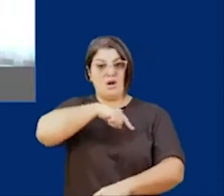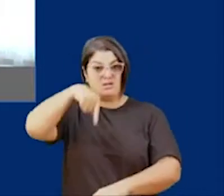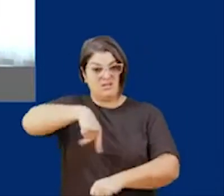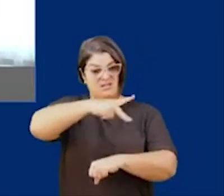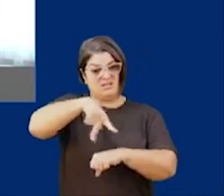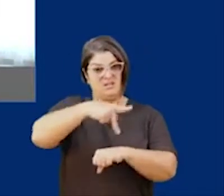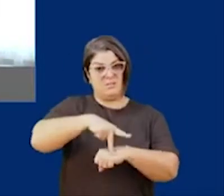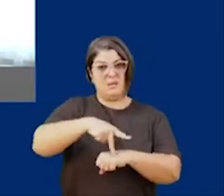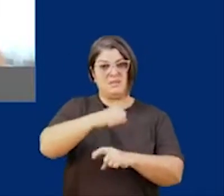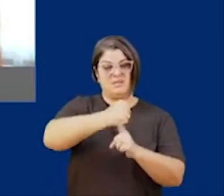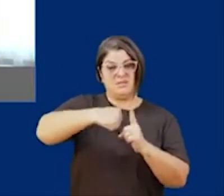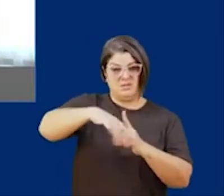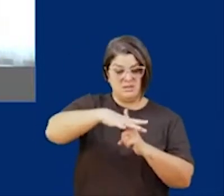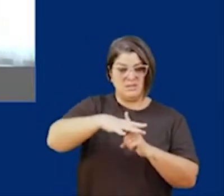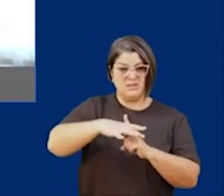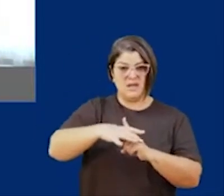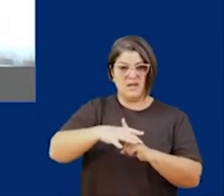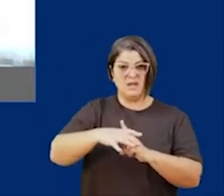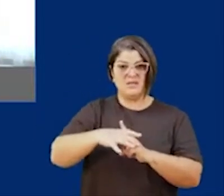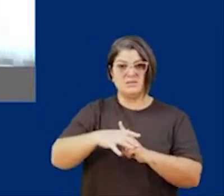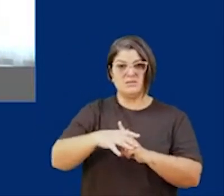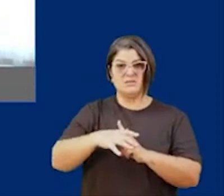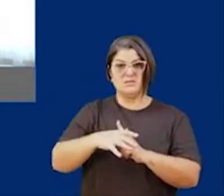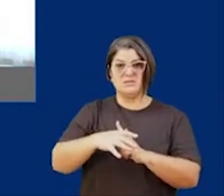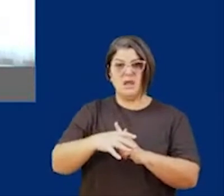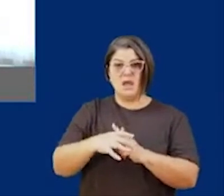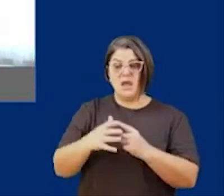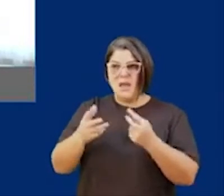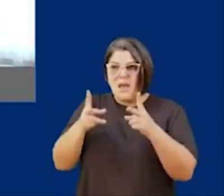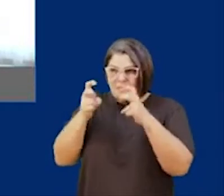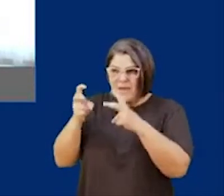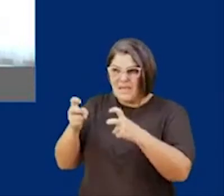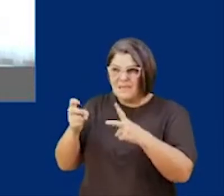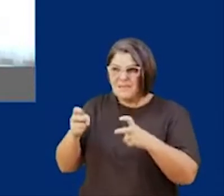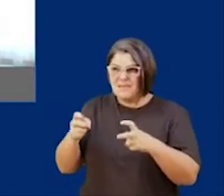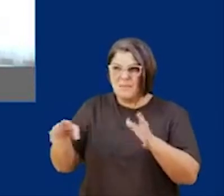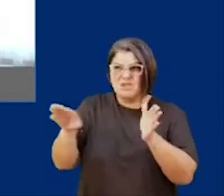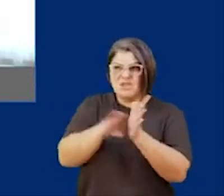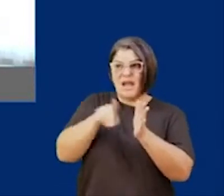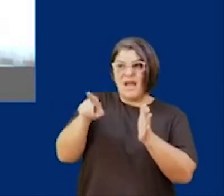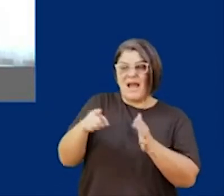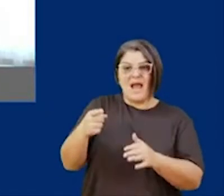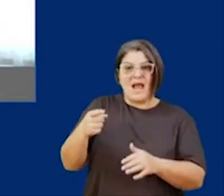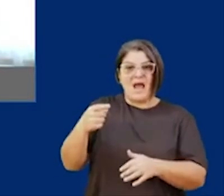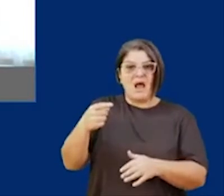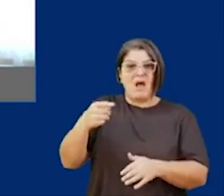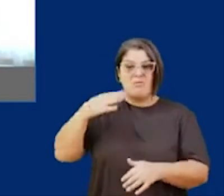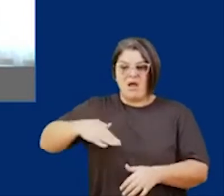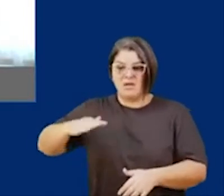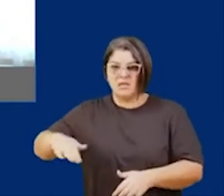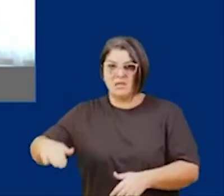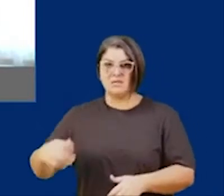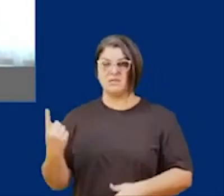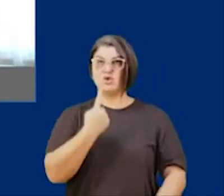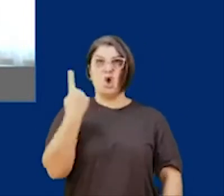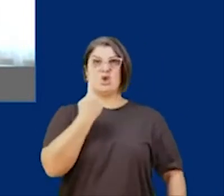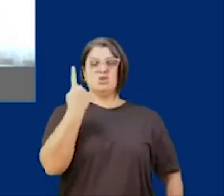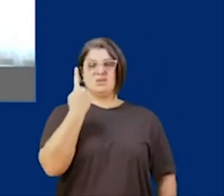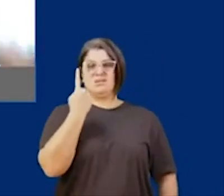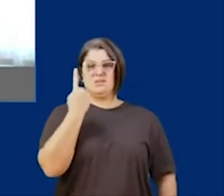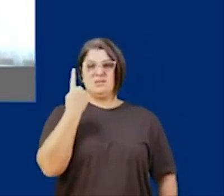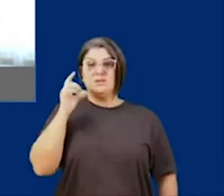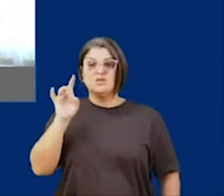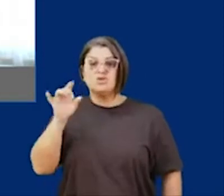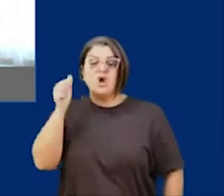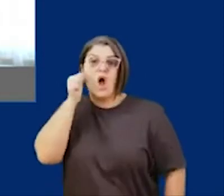sociedade ocidental, a gente lida com a chegada de uma criança de maneira, às vezes, muito solitária, muito responsabilidade só daquela mulher, só daquele, ou da